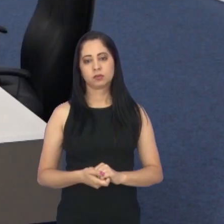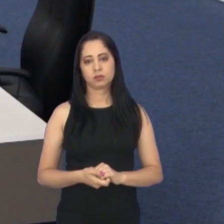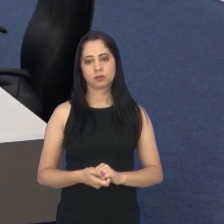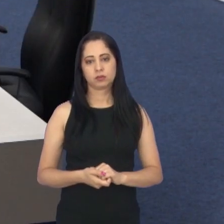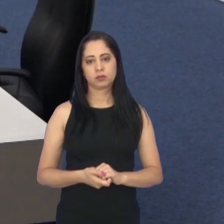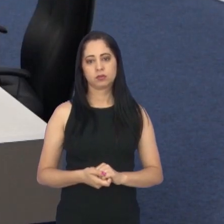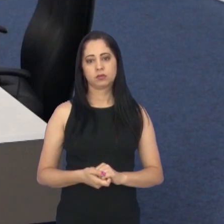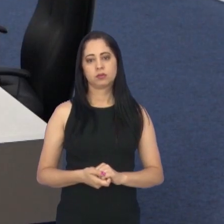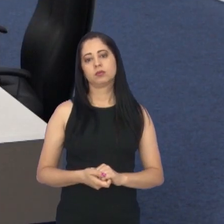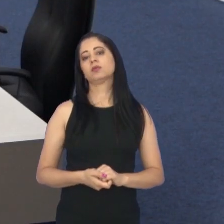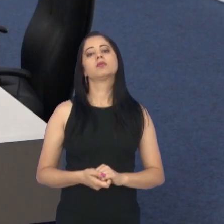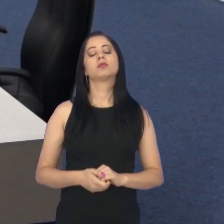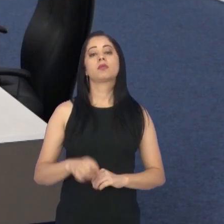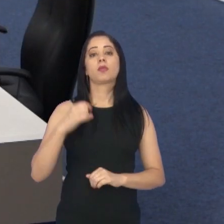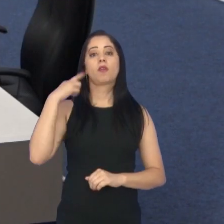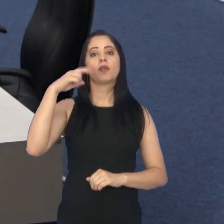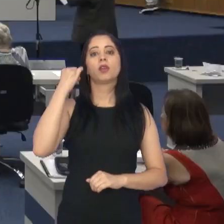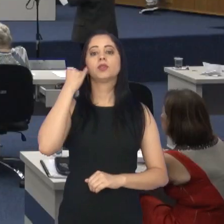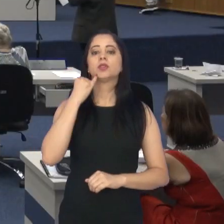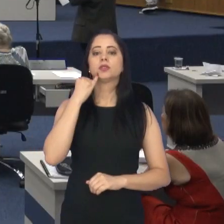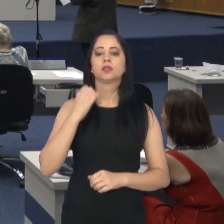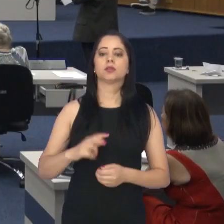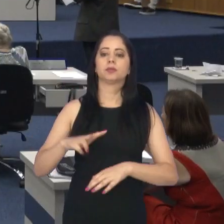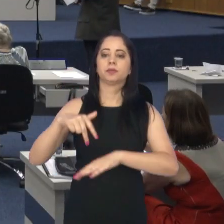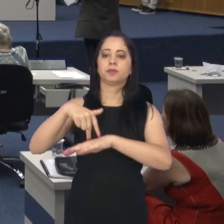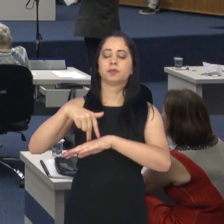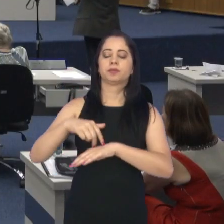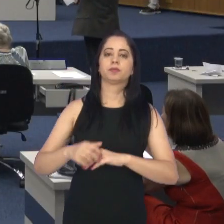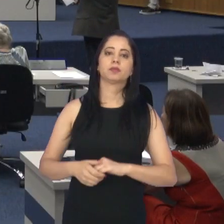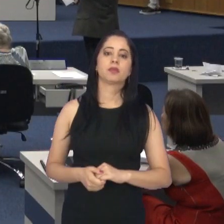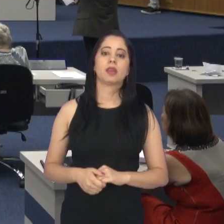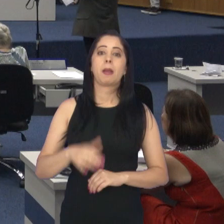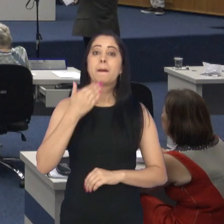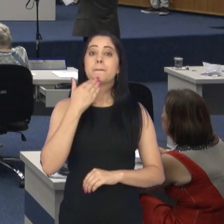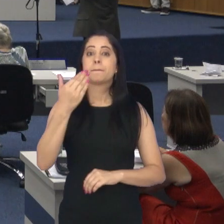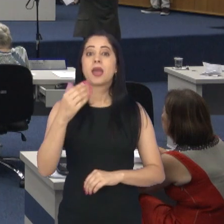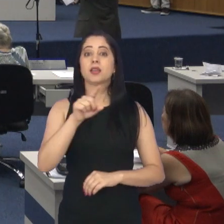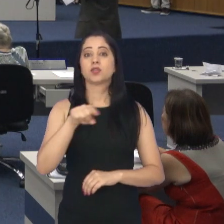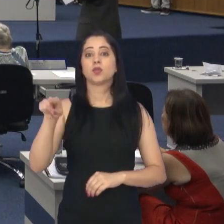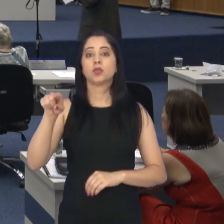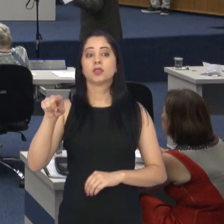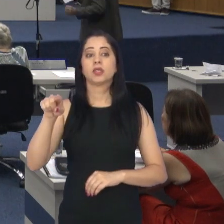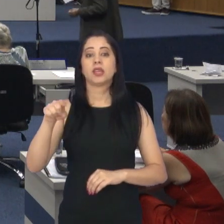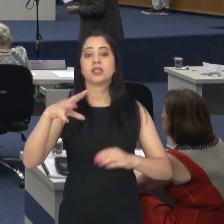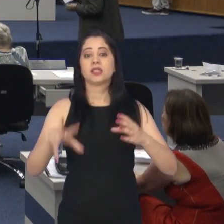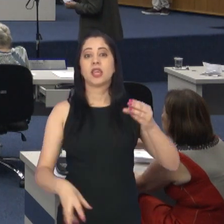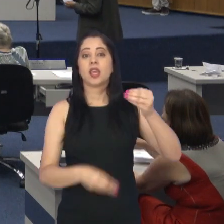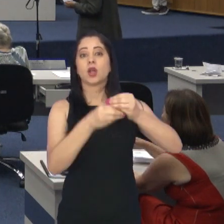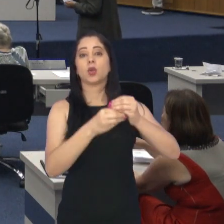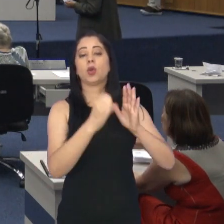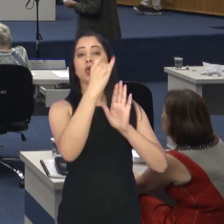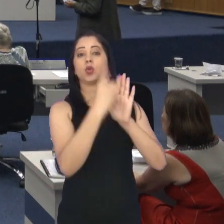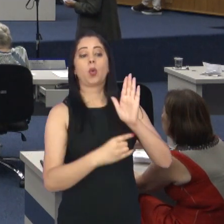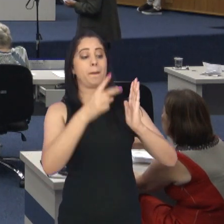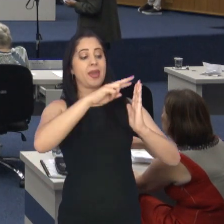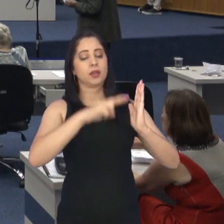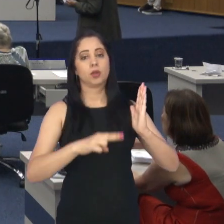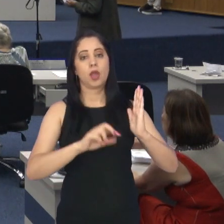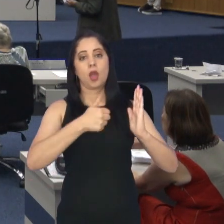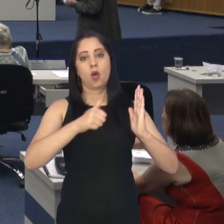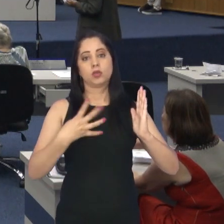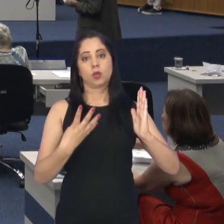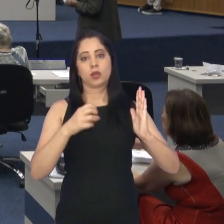Com a palavra, vereador José Luiz. Senhor presidente, em tempo, eu solicito a inclusão para a leitura do processo número